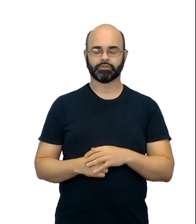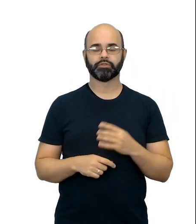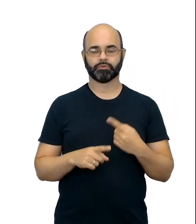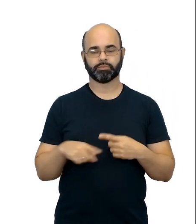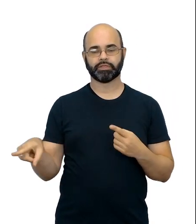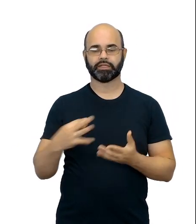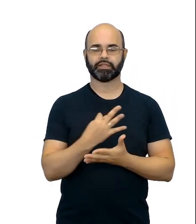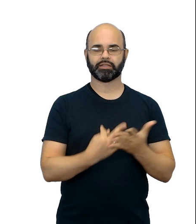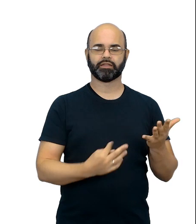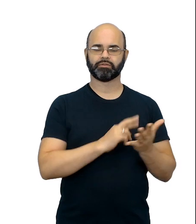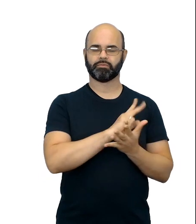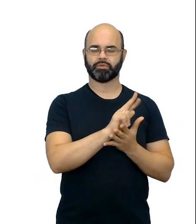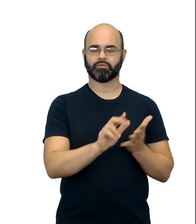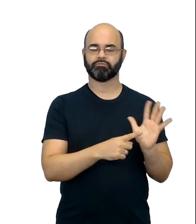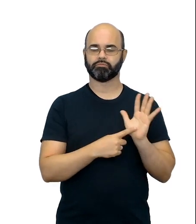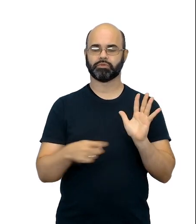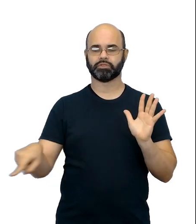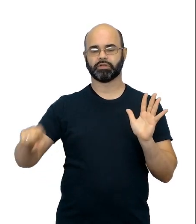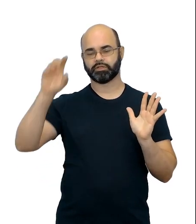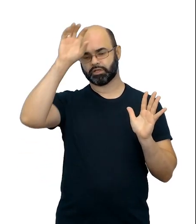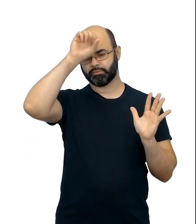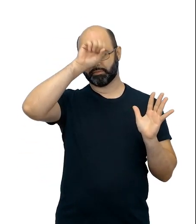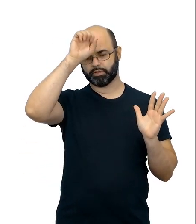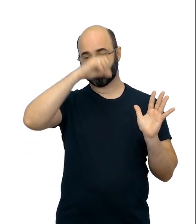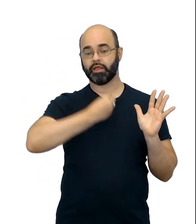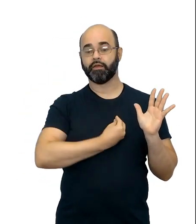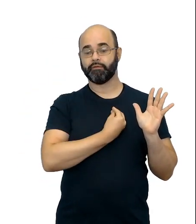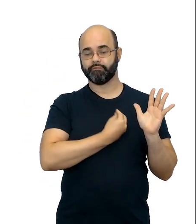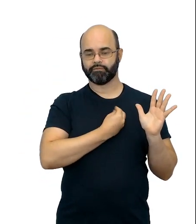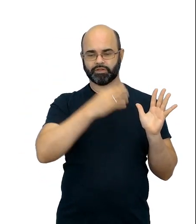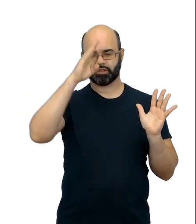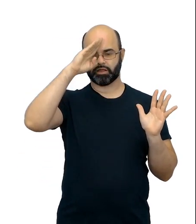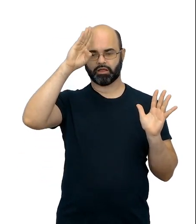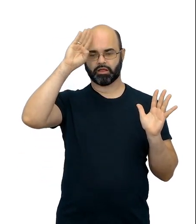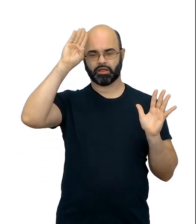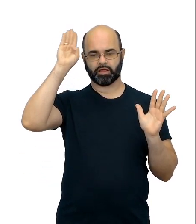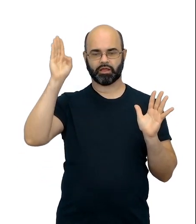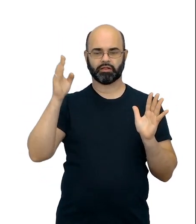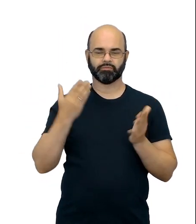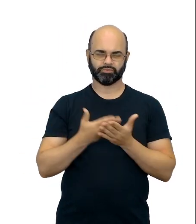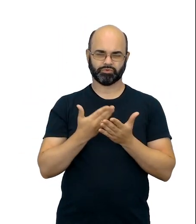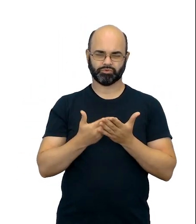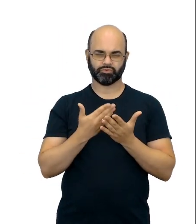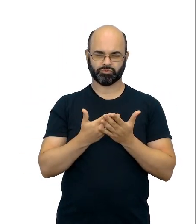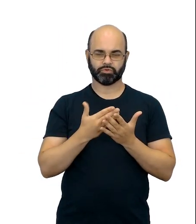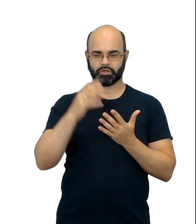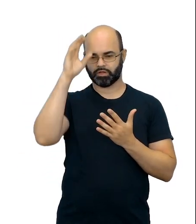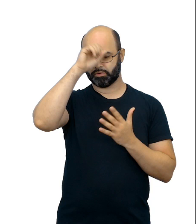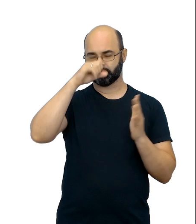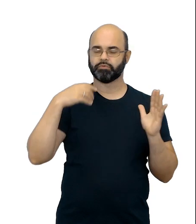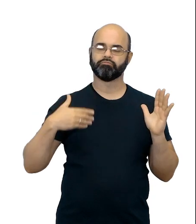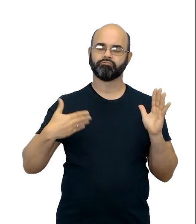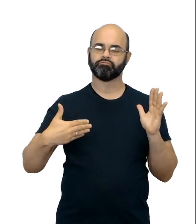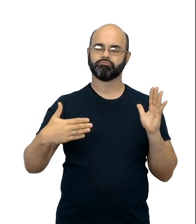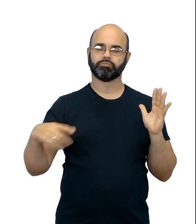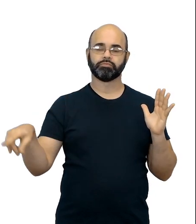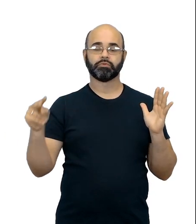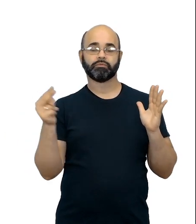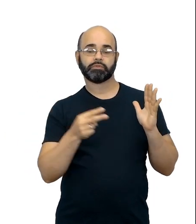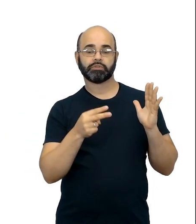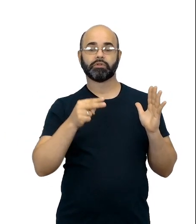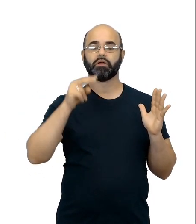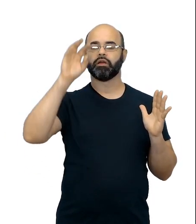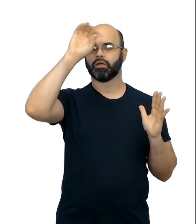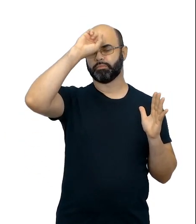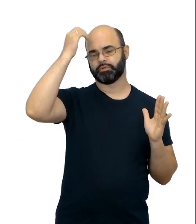que eles vão aprender ao longo da sua vida acadêmica, eles vão perceber a relevância desses gêneros. E por que